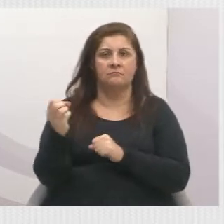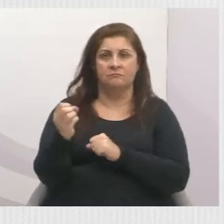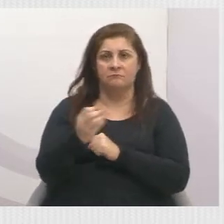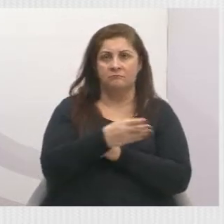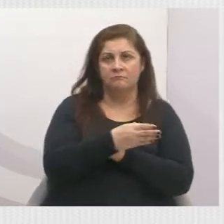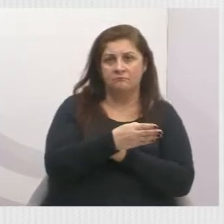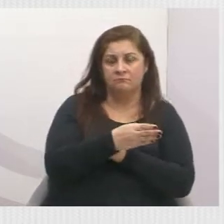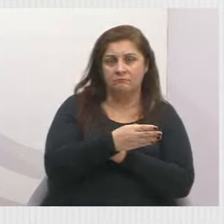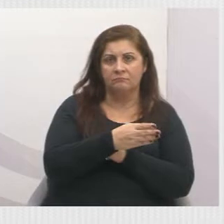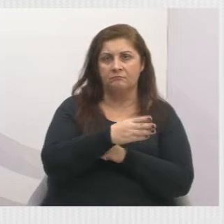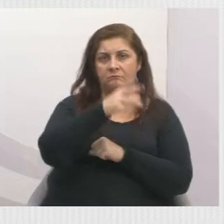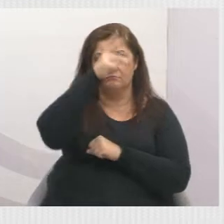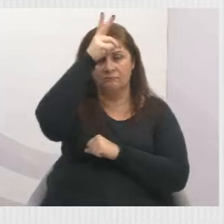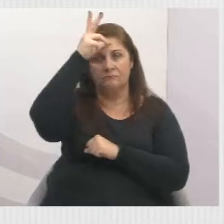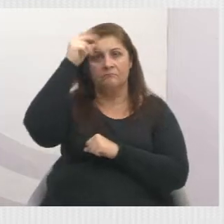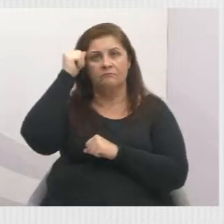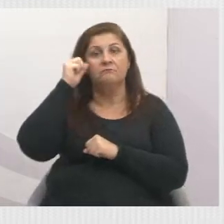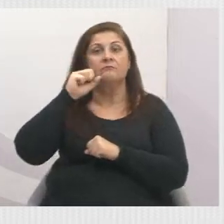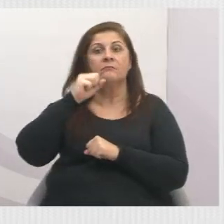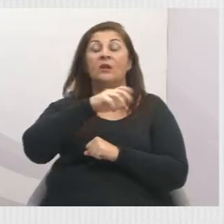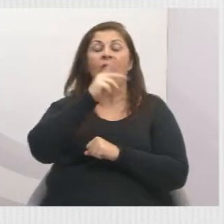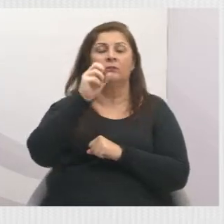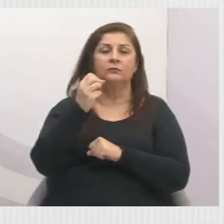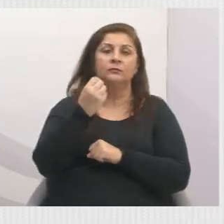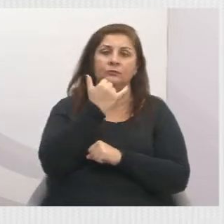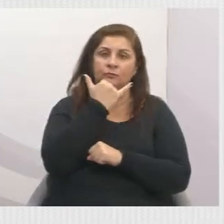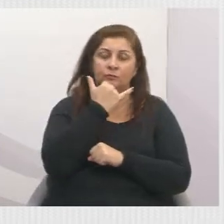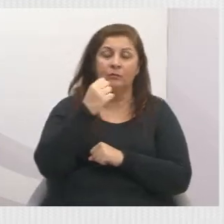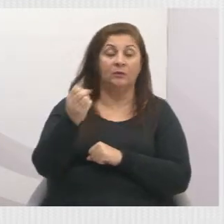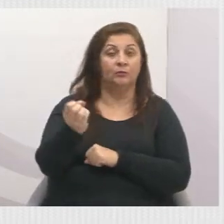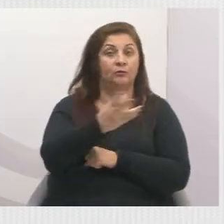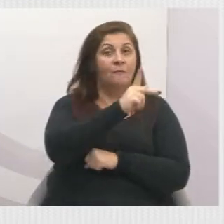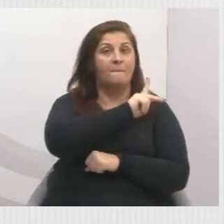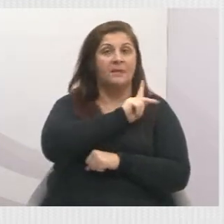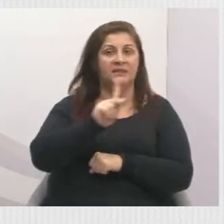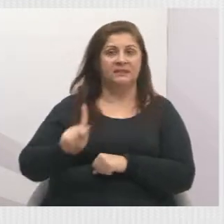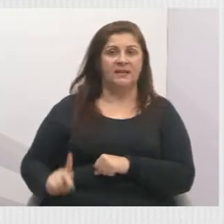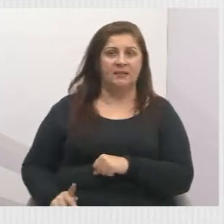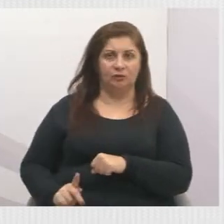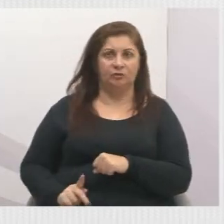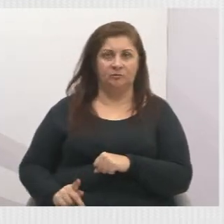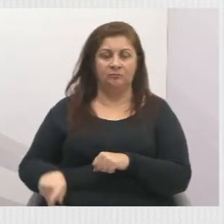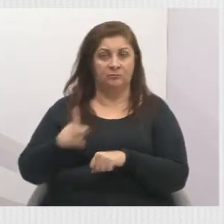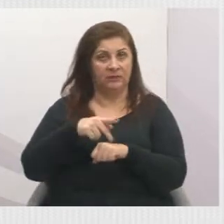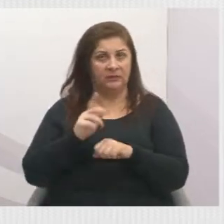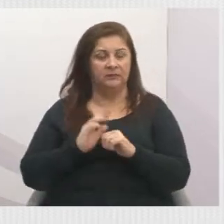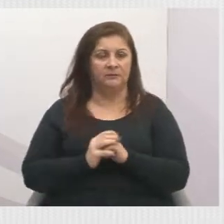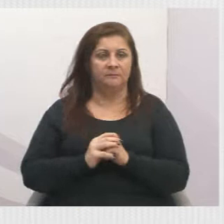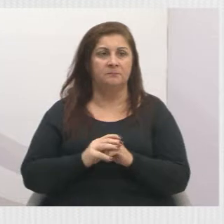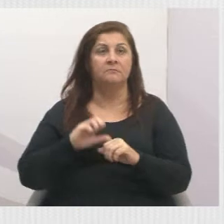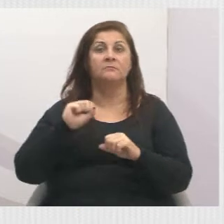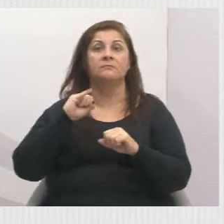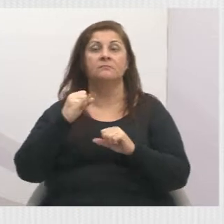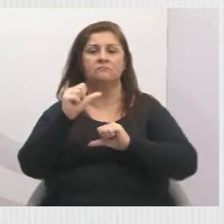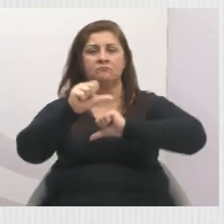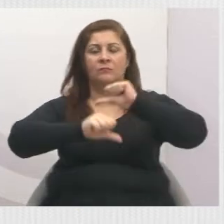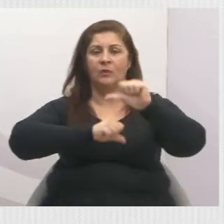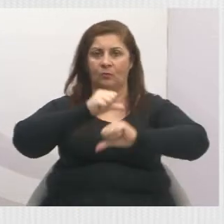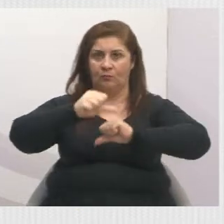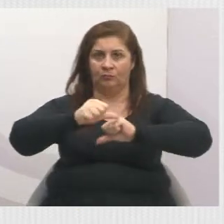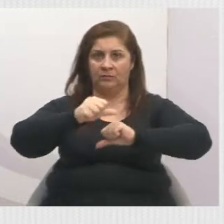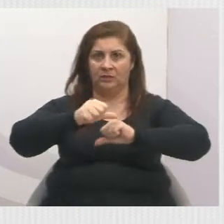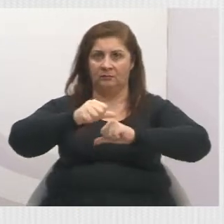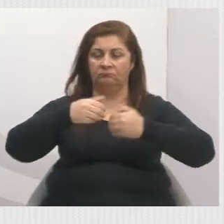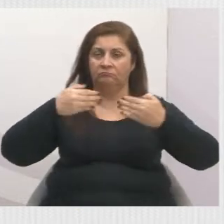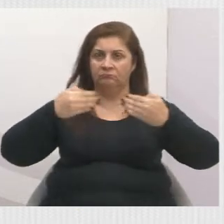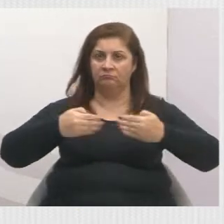Se houver alguma mudança federal ou alguma regra aprovada pelo Ministério da Economia que seja mais benéfico,